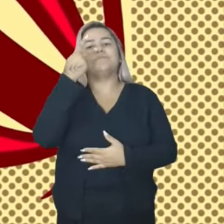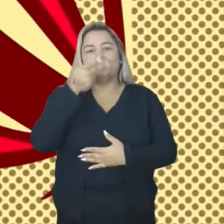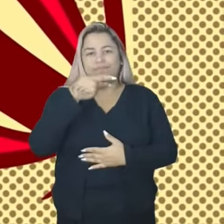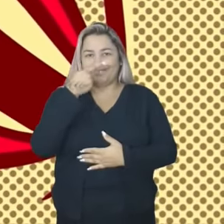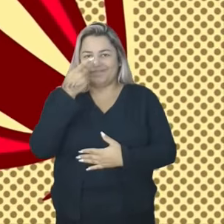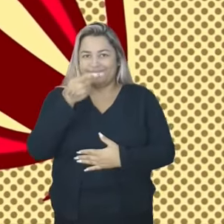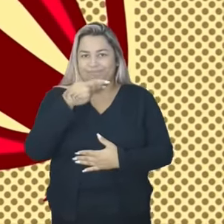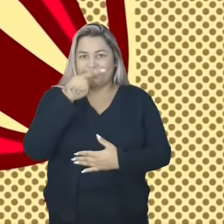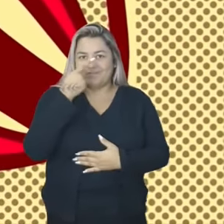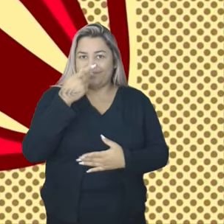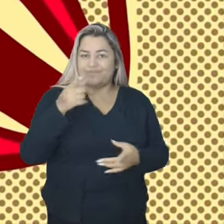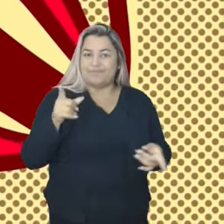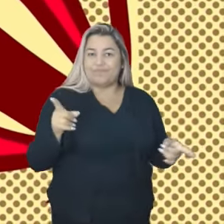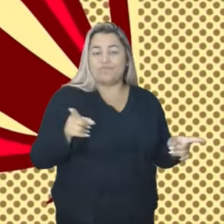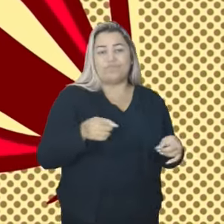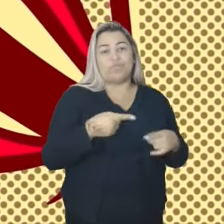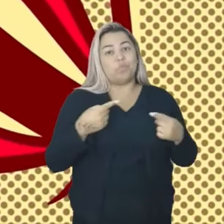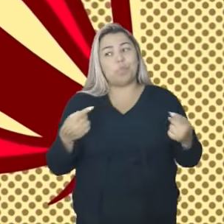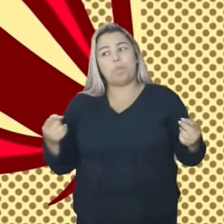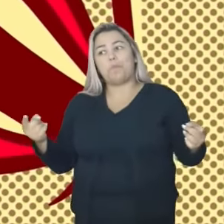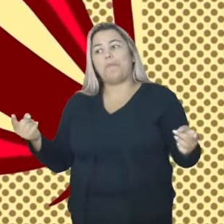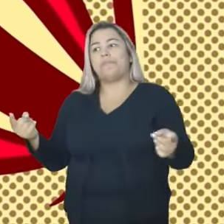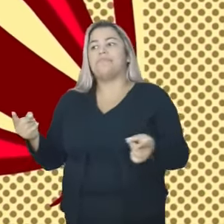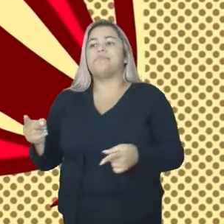agora eu vou falar.